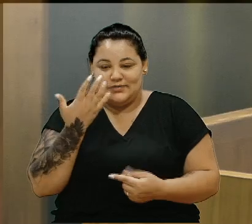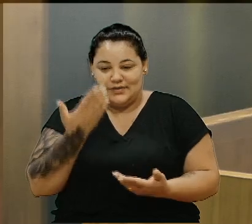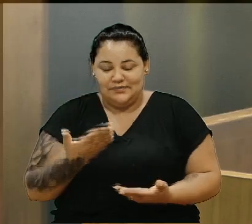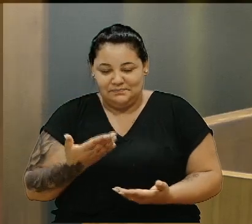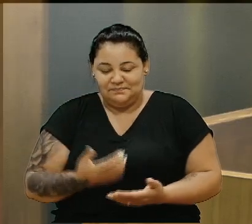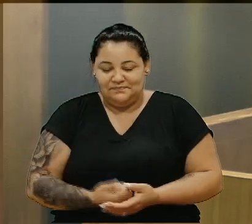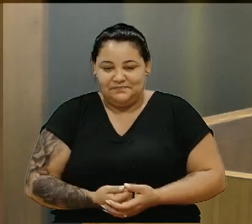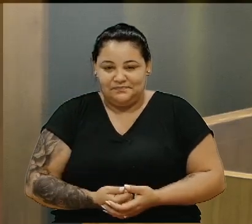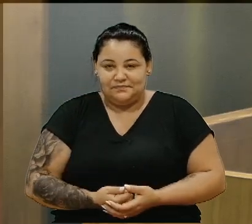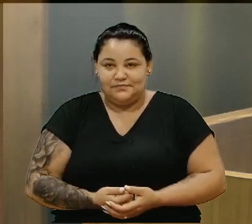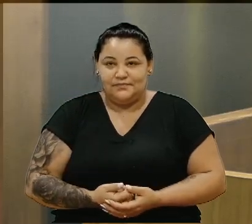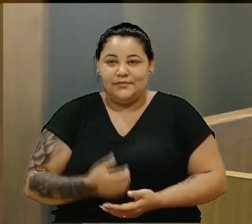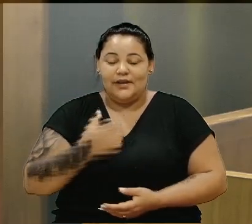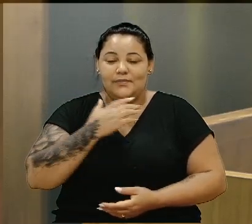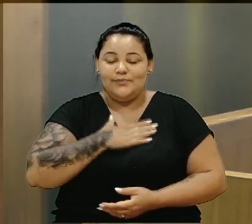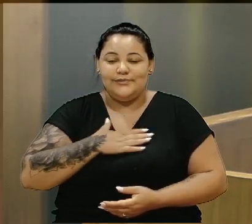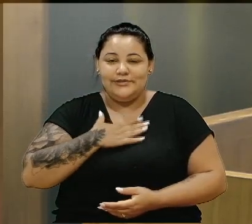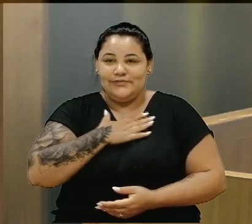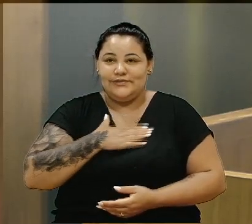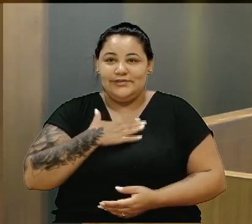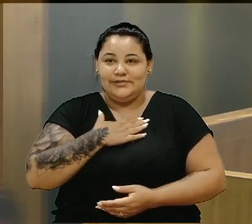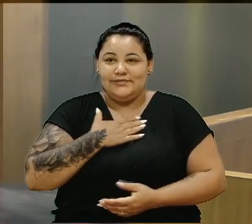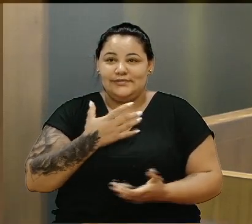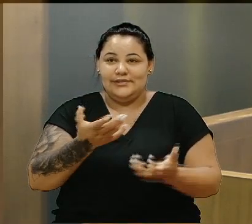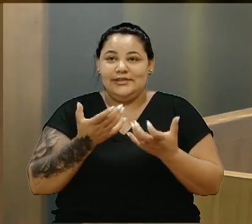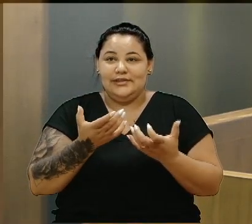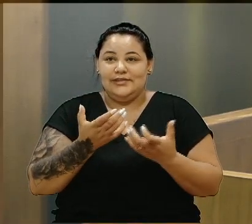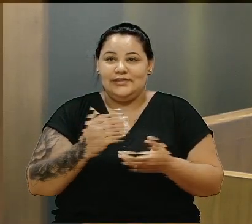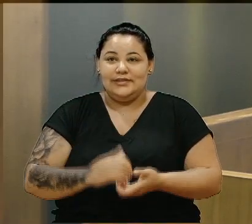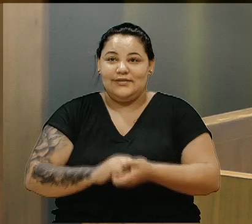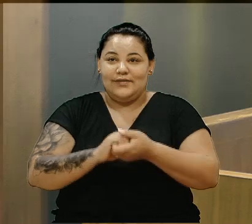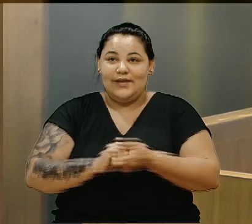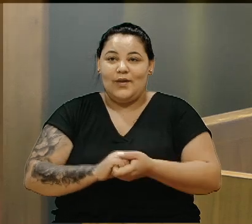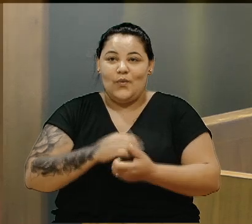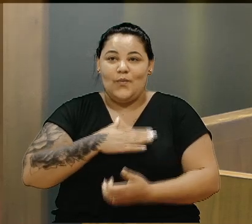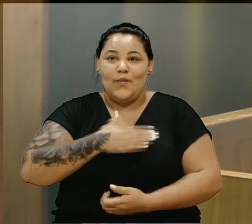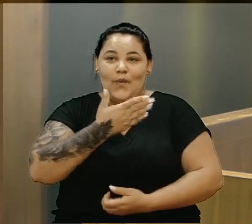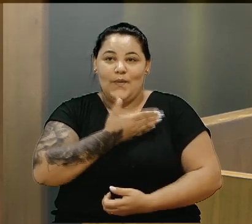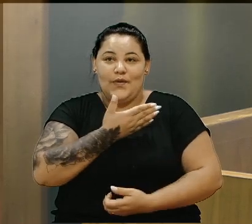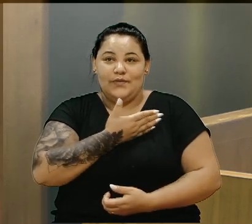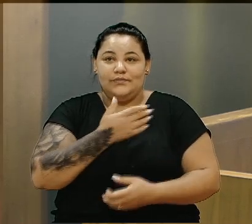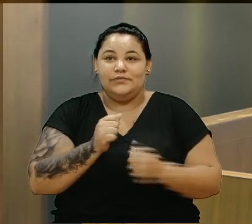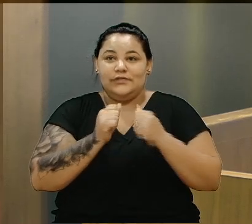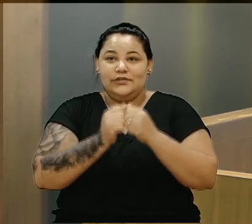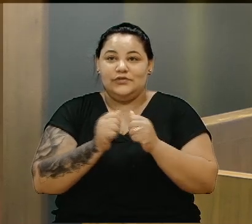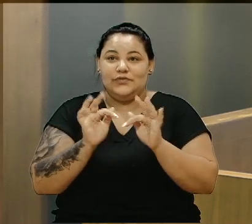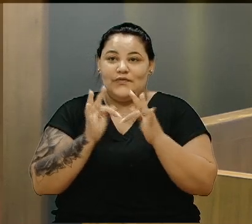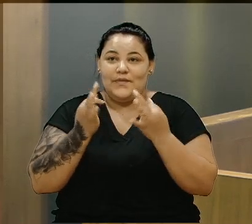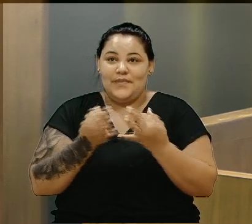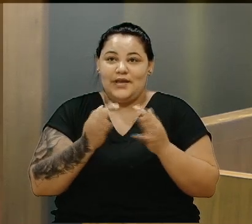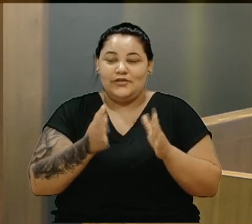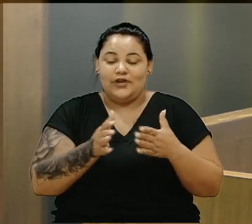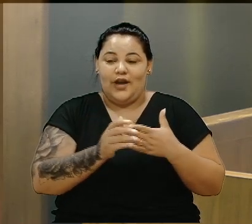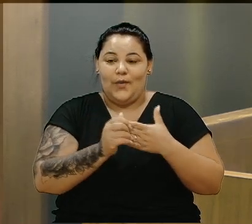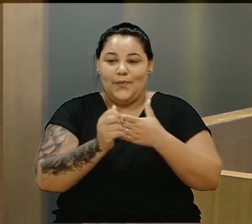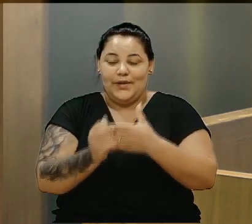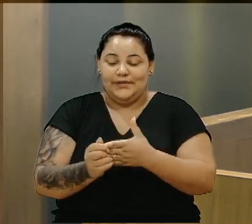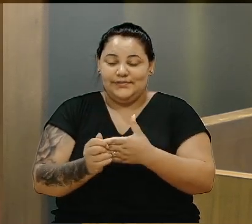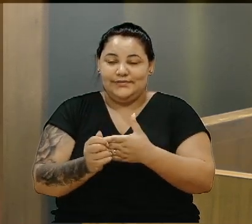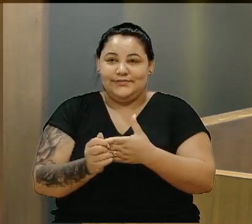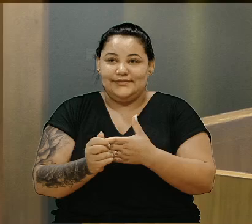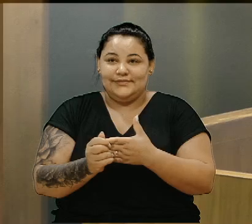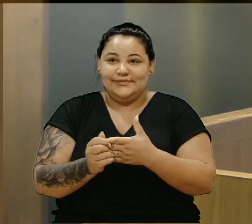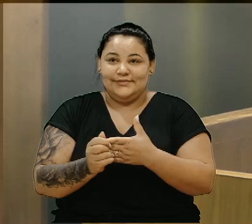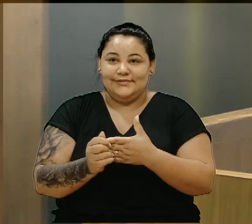Com alegria saudar meu amigo Matuza, está aqui com a sua família, acompanhando a sessão.